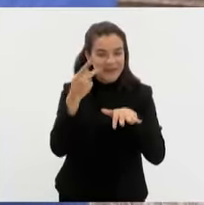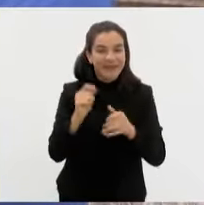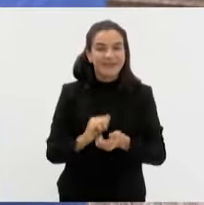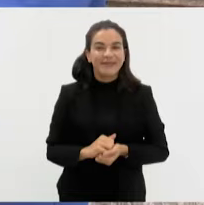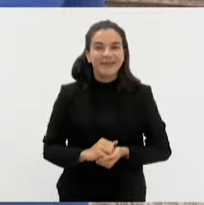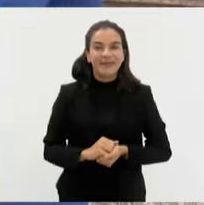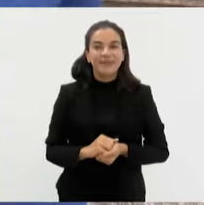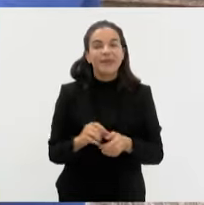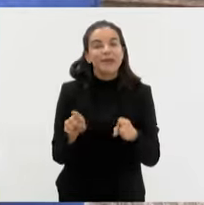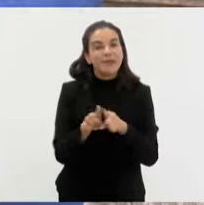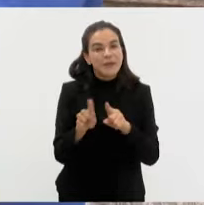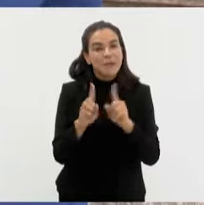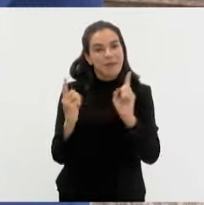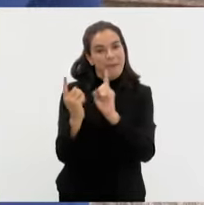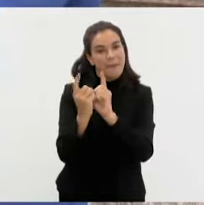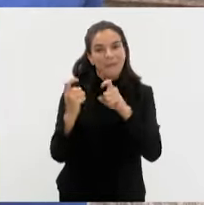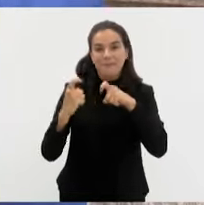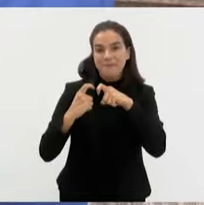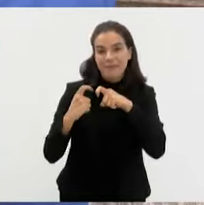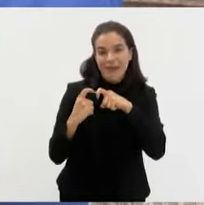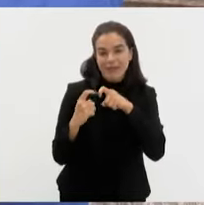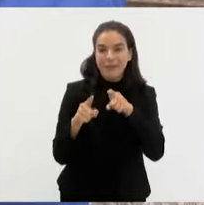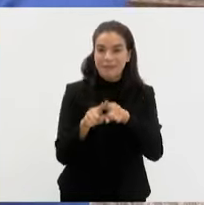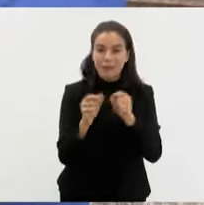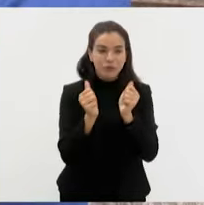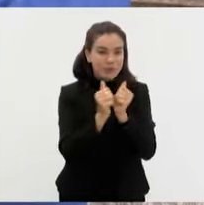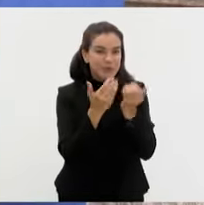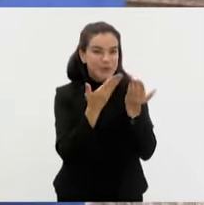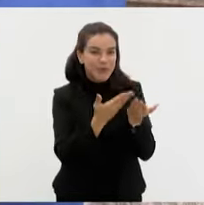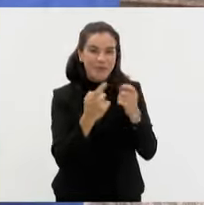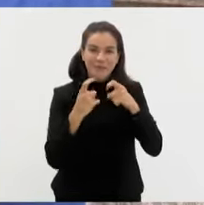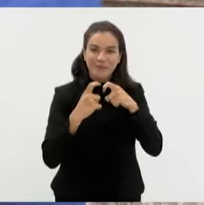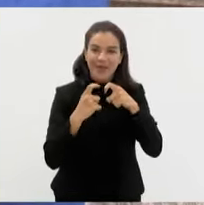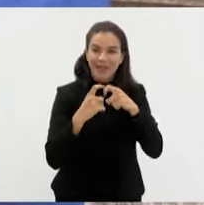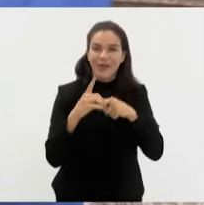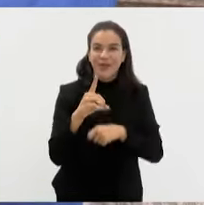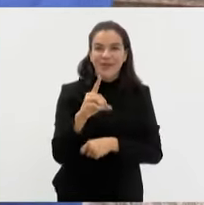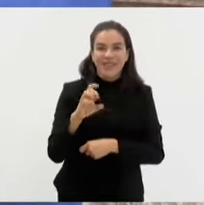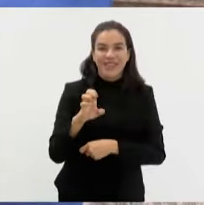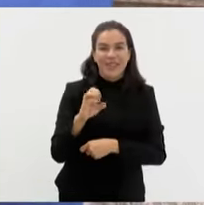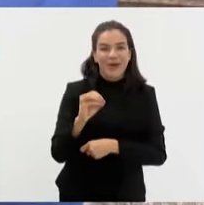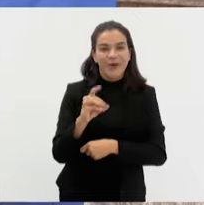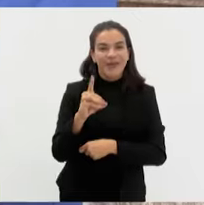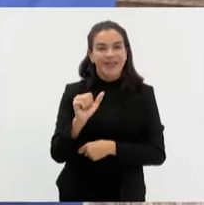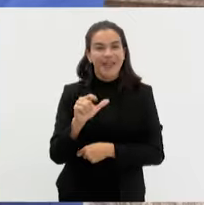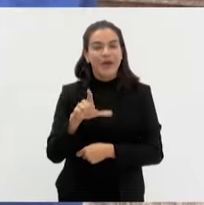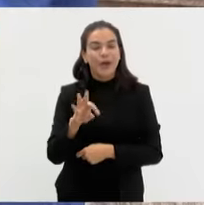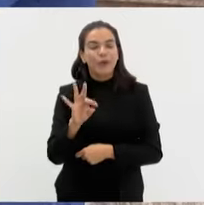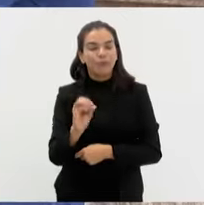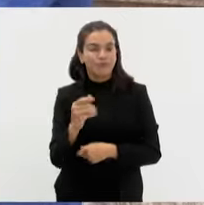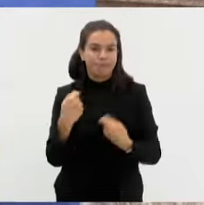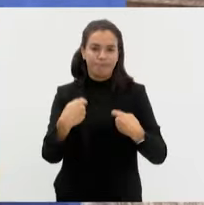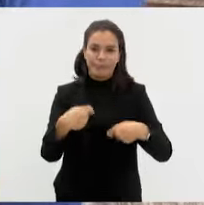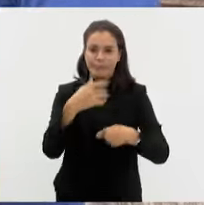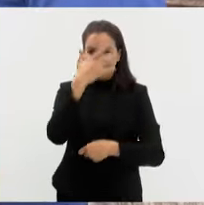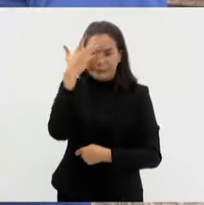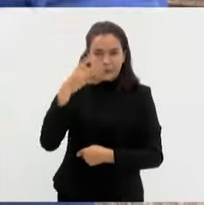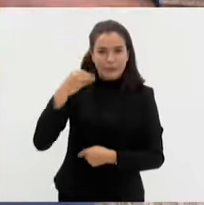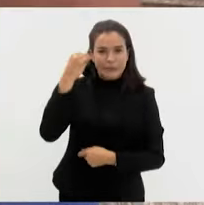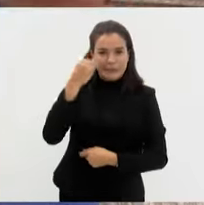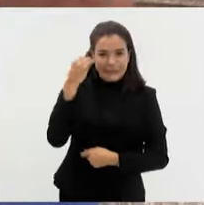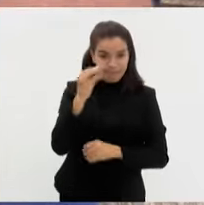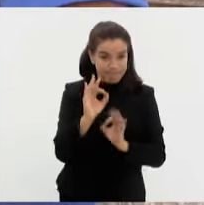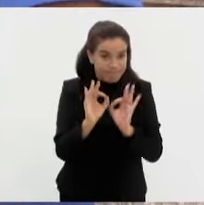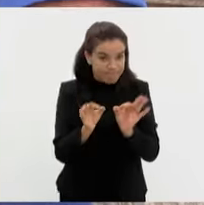do centro médico, né, através do doutor Deodalto, que comanda isso, que realmente a gente precisa de uma pessoa que tem experiência,